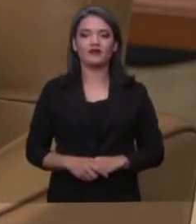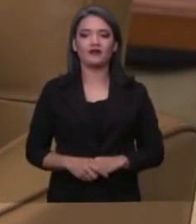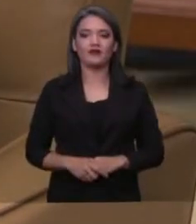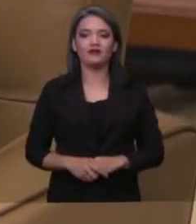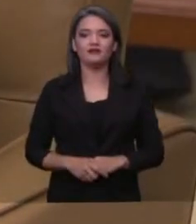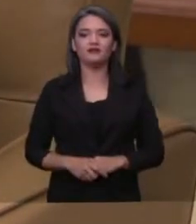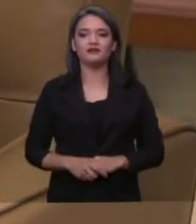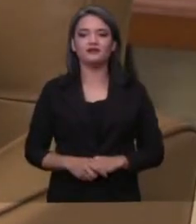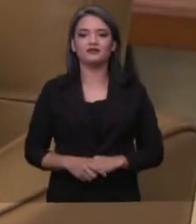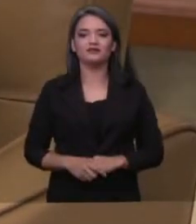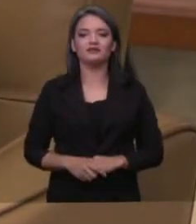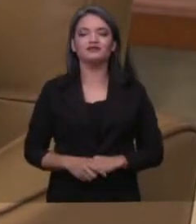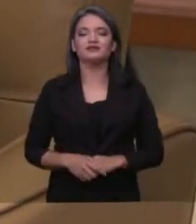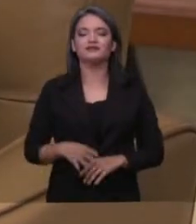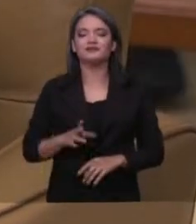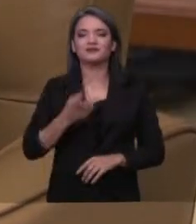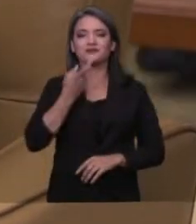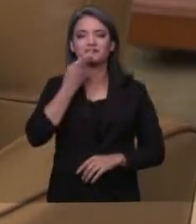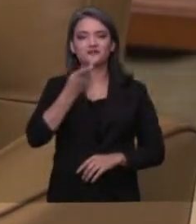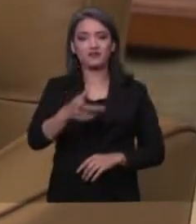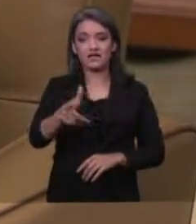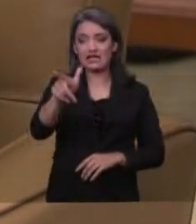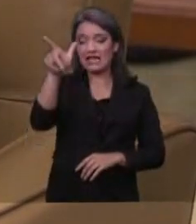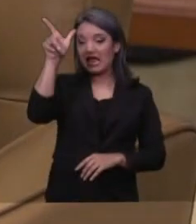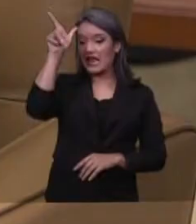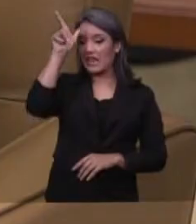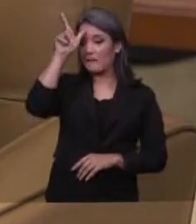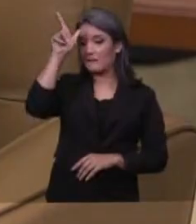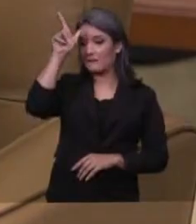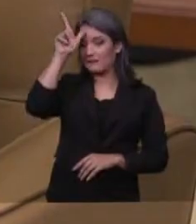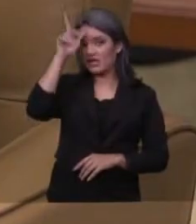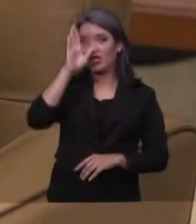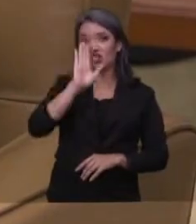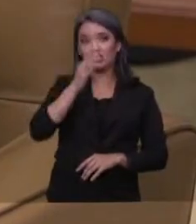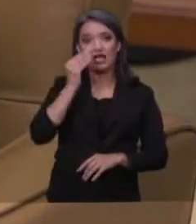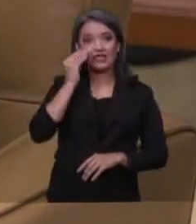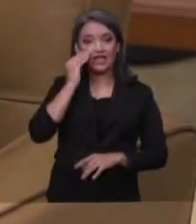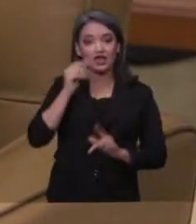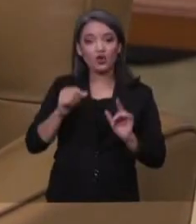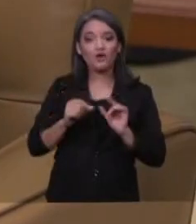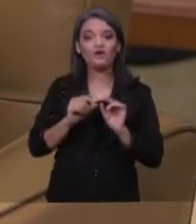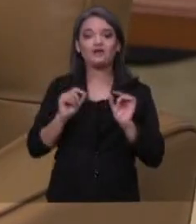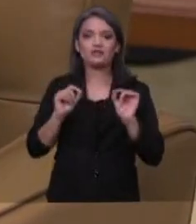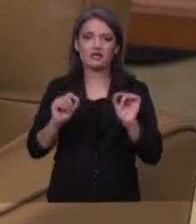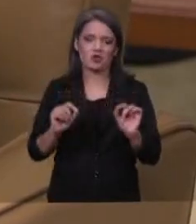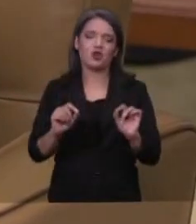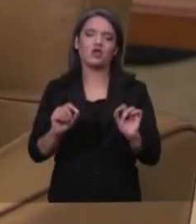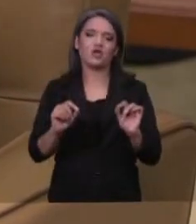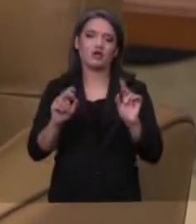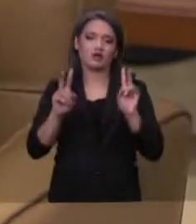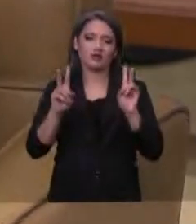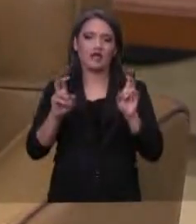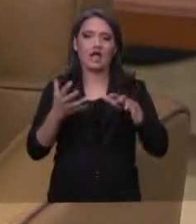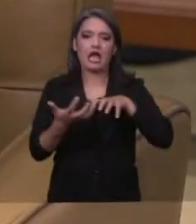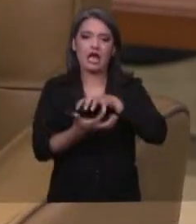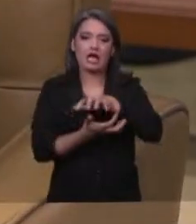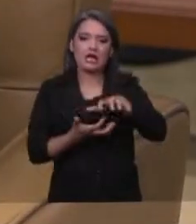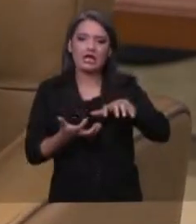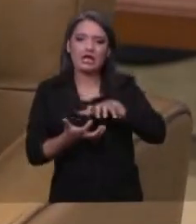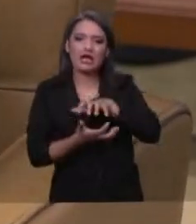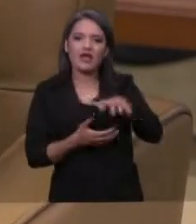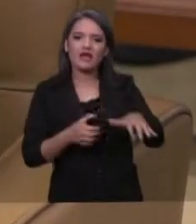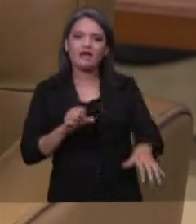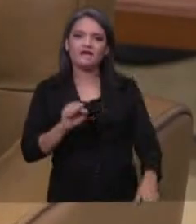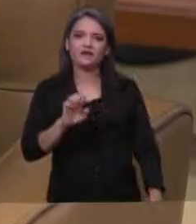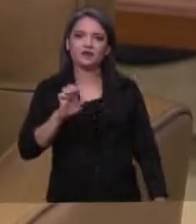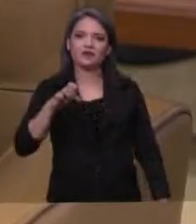Eras, houve uma tentativa de fazer o que se chamou Sitzstreik, a greve dos sentados.